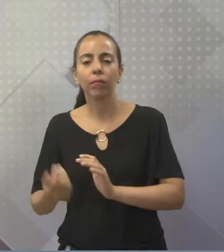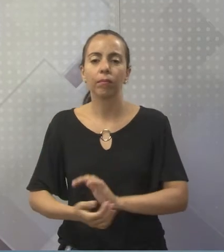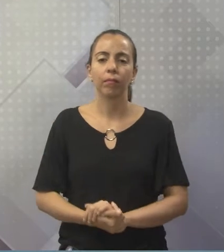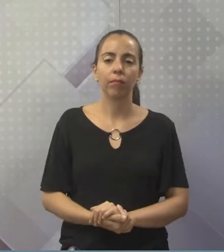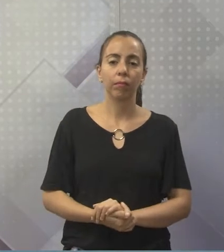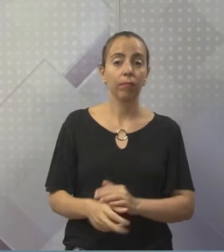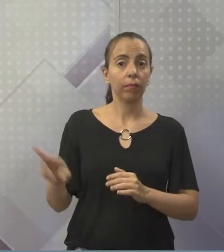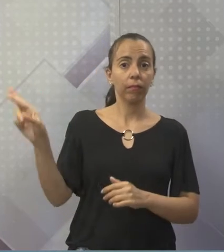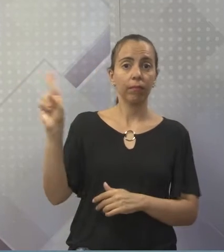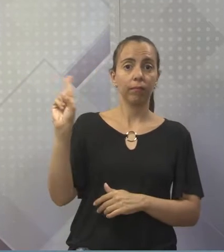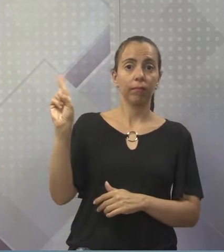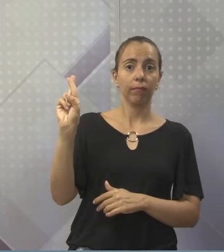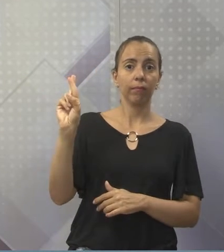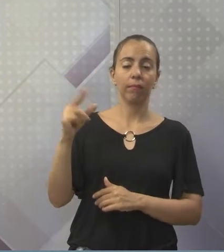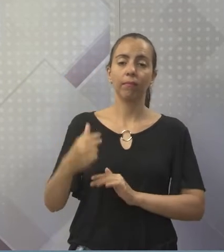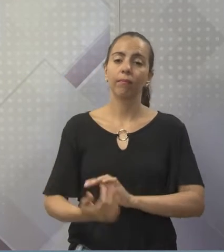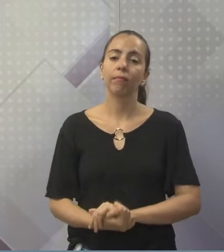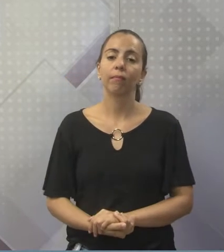Em real.